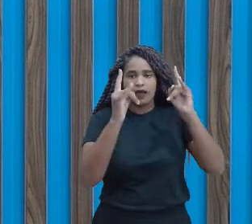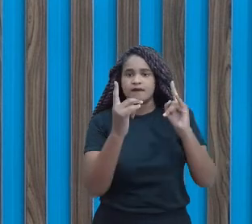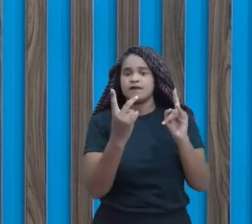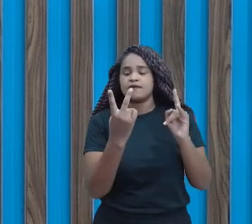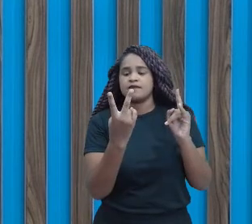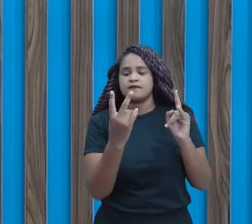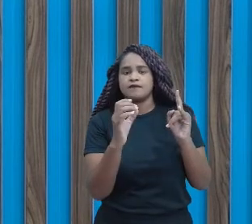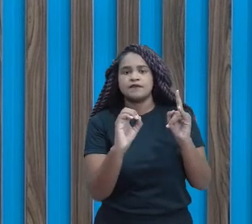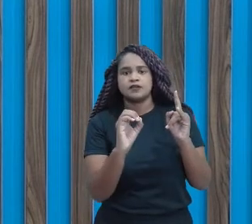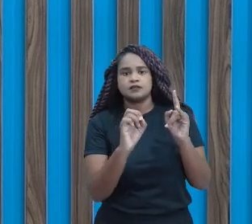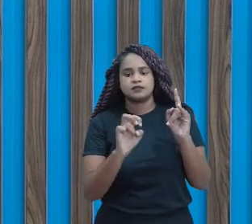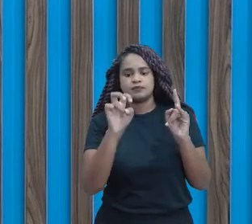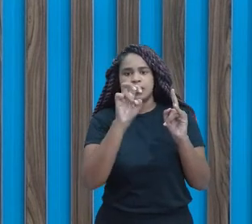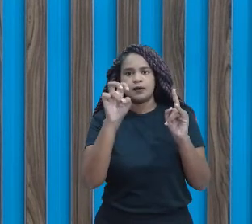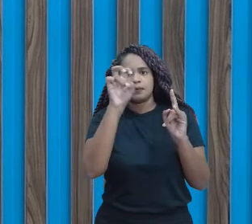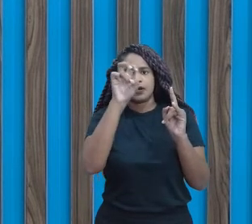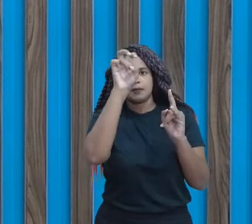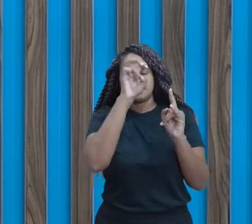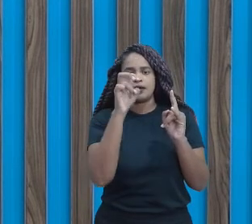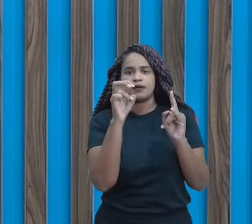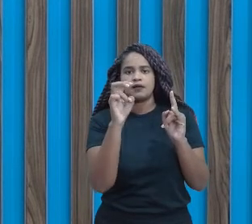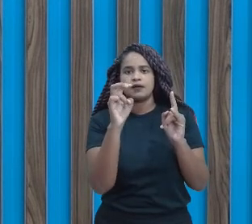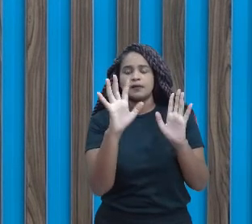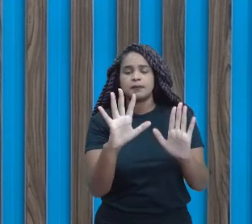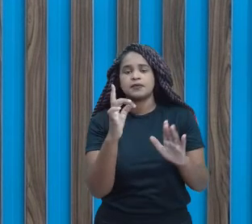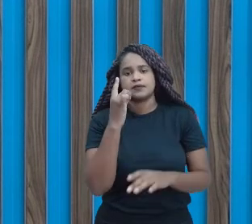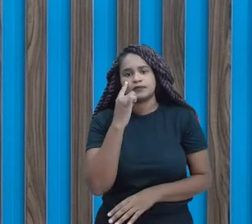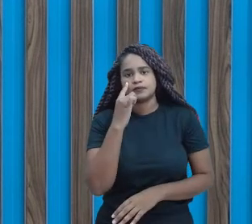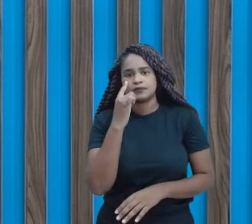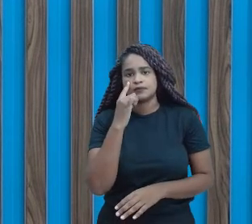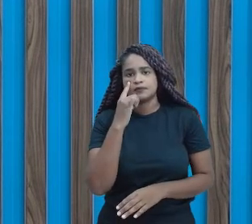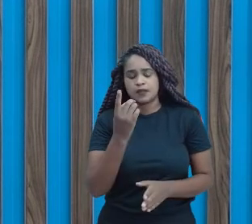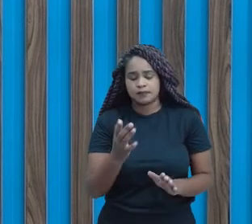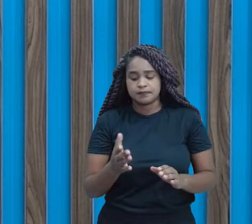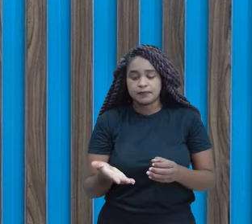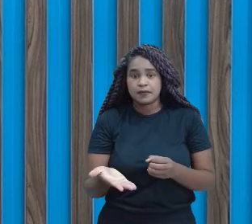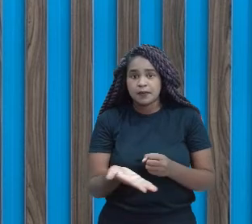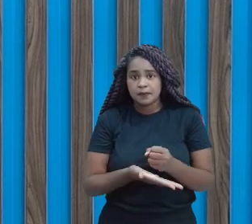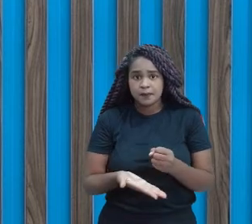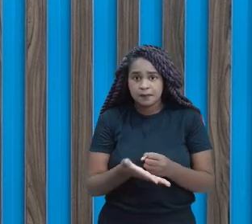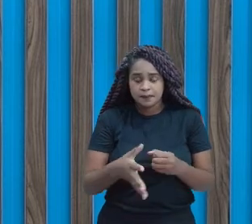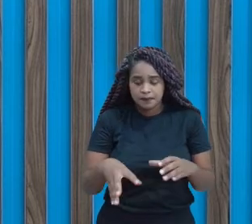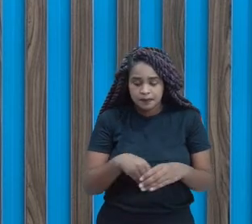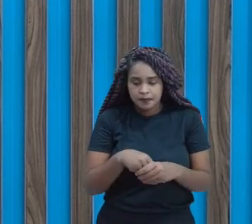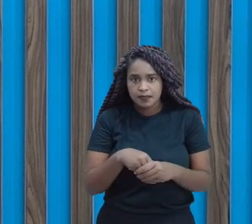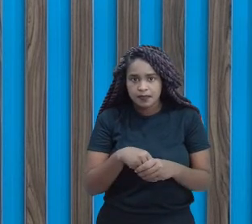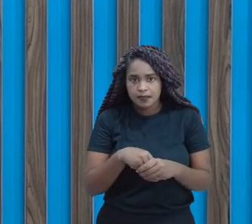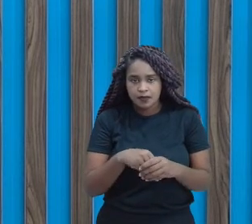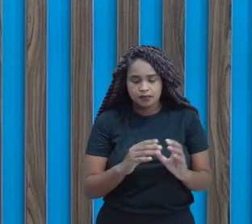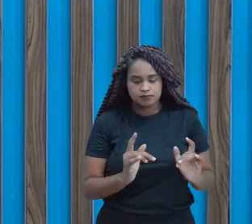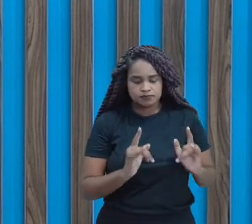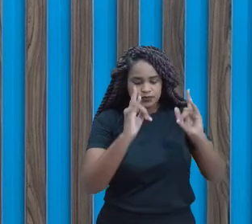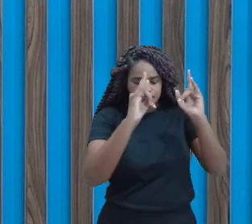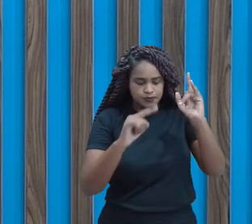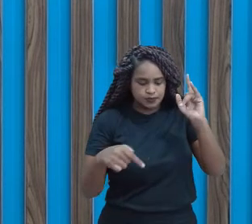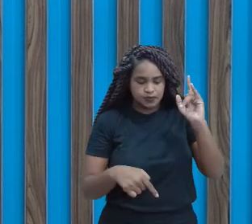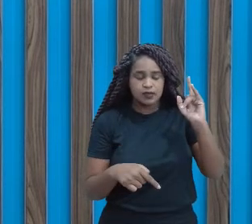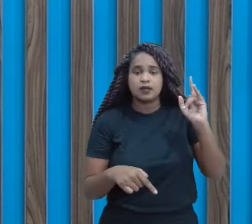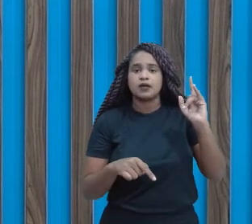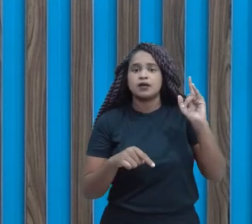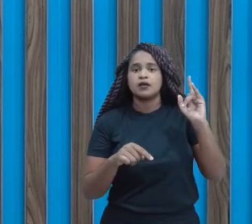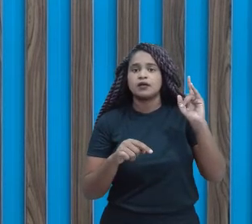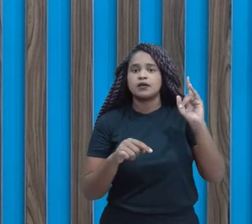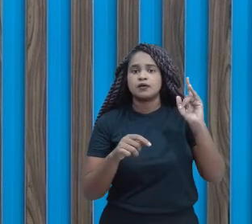a tubulação de esgoto foi refeita? Pois é. Então, no lugar de 3 casas, nós temos um prédio. Não vou botar 30 andares,